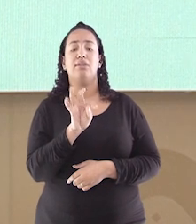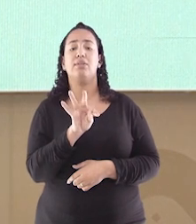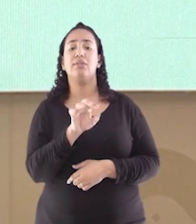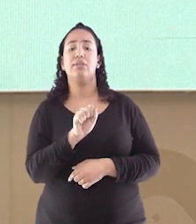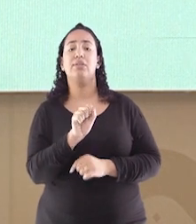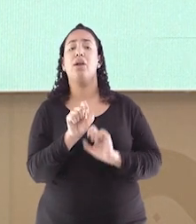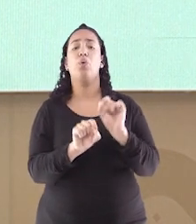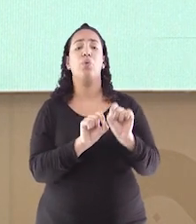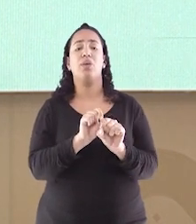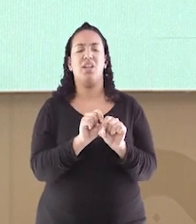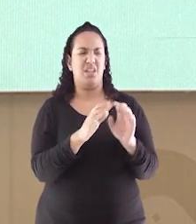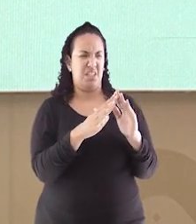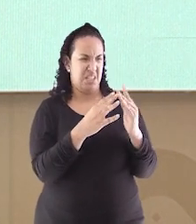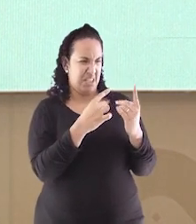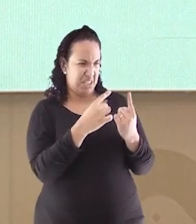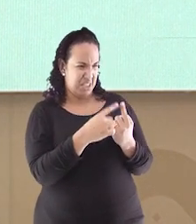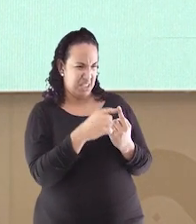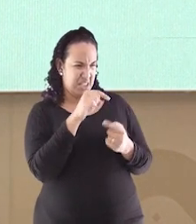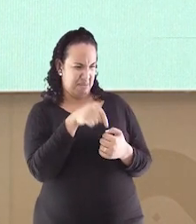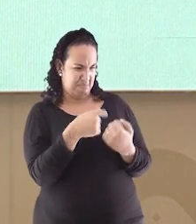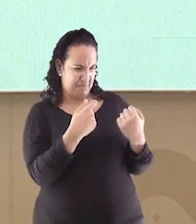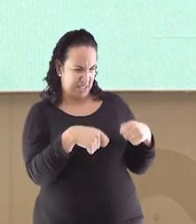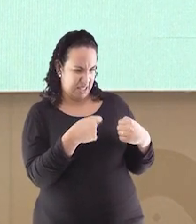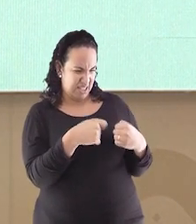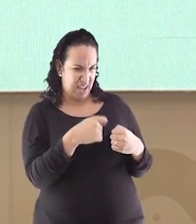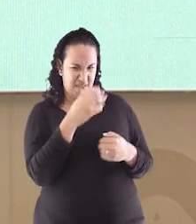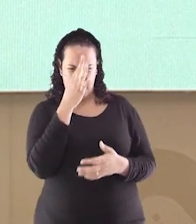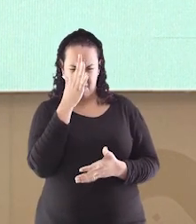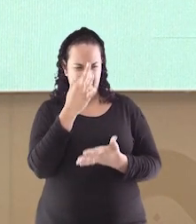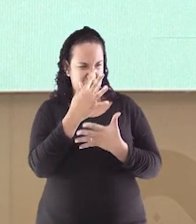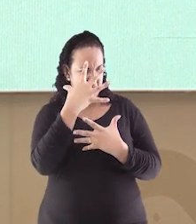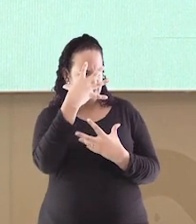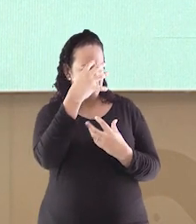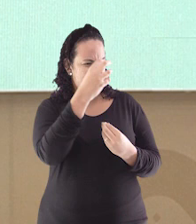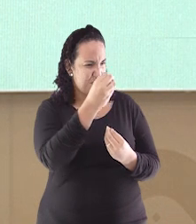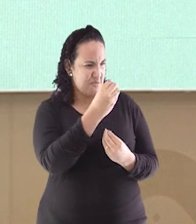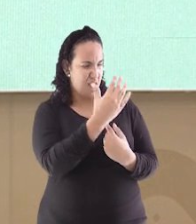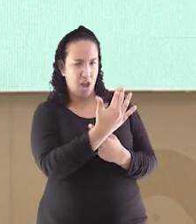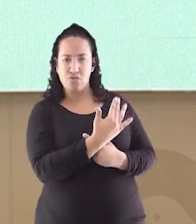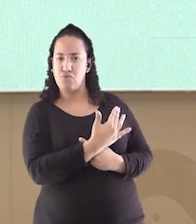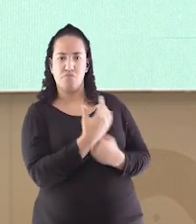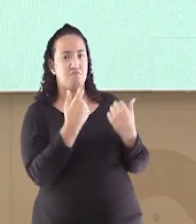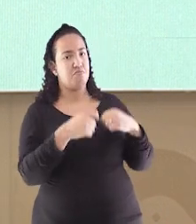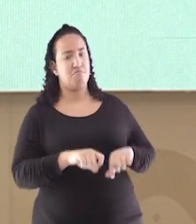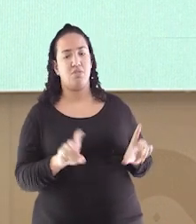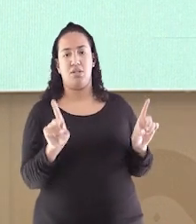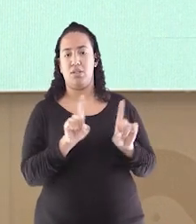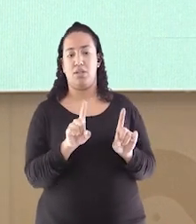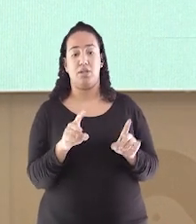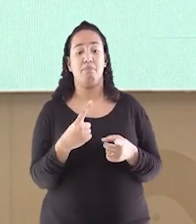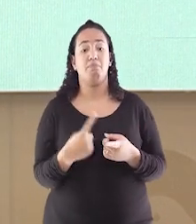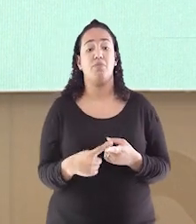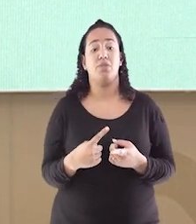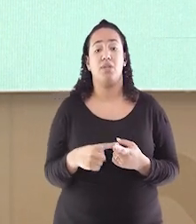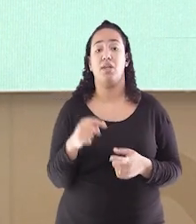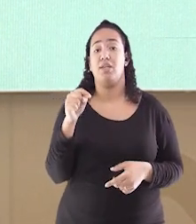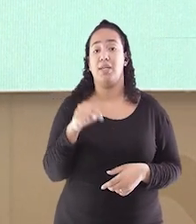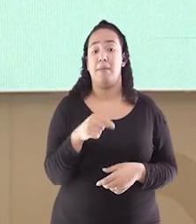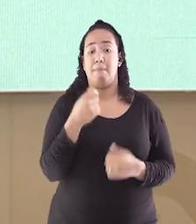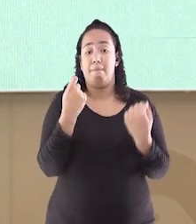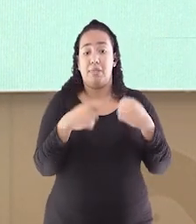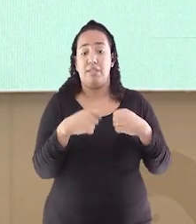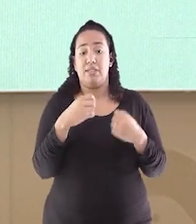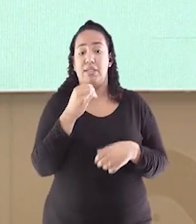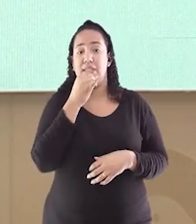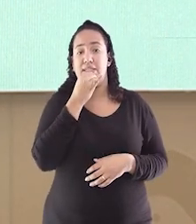mediação da Igreja para você professar a sua fé, para você falar com Deus. Isso porque a necessidade de se precisar de